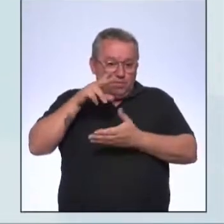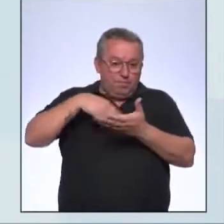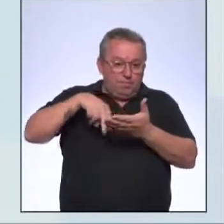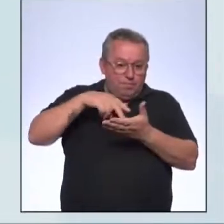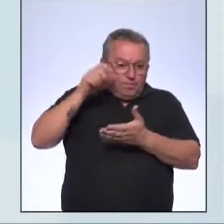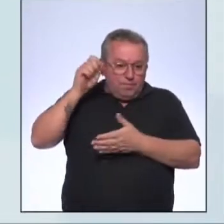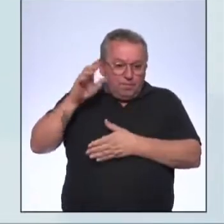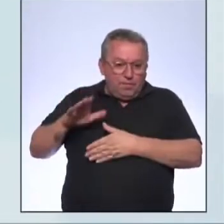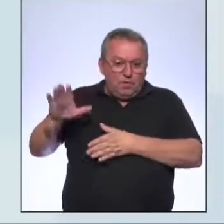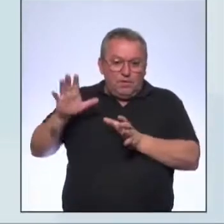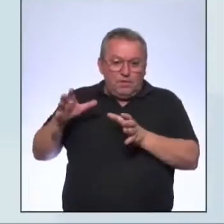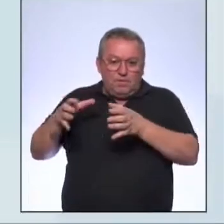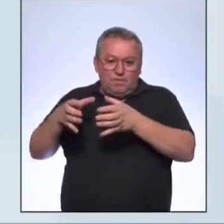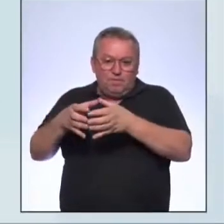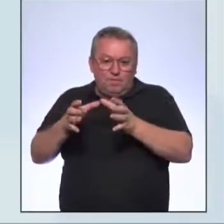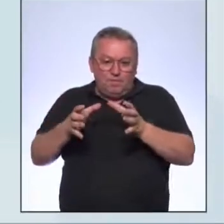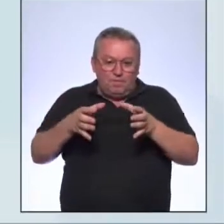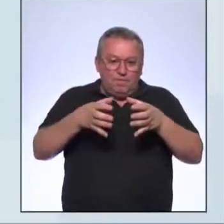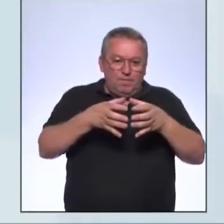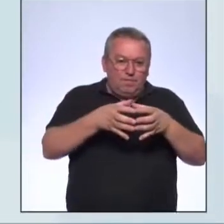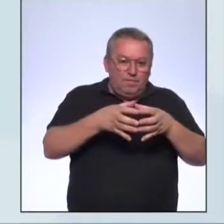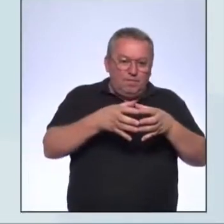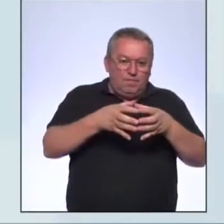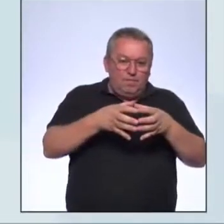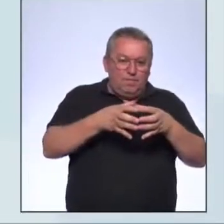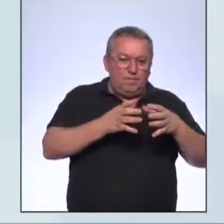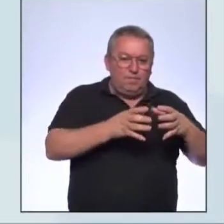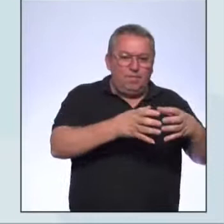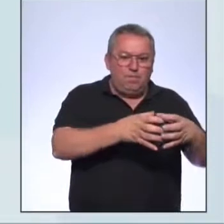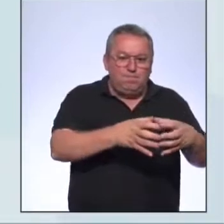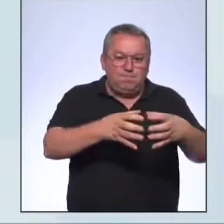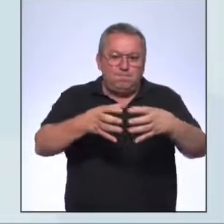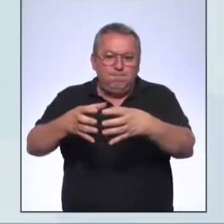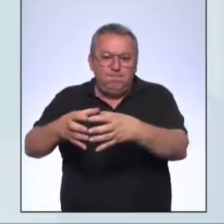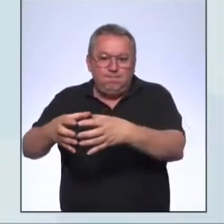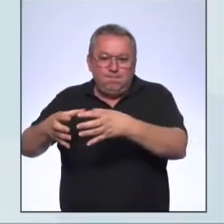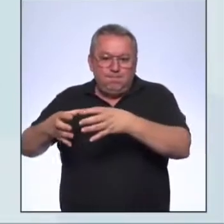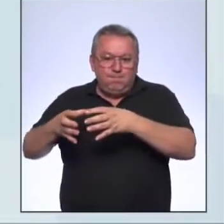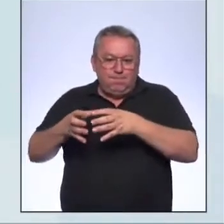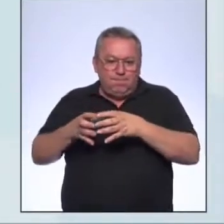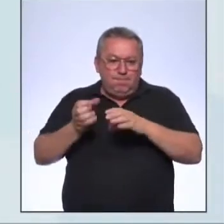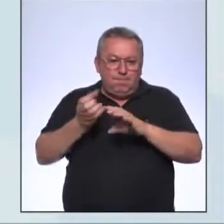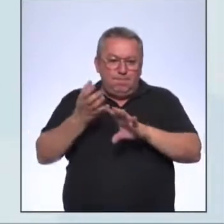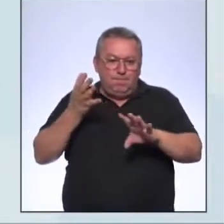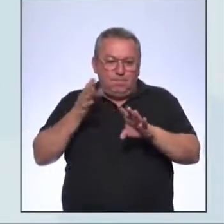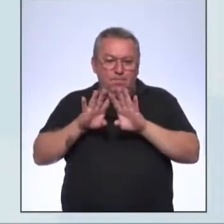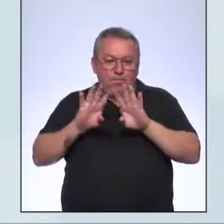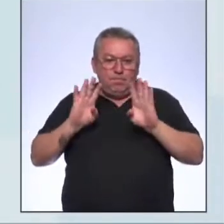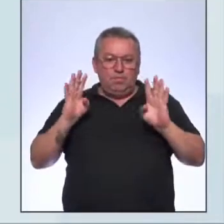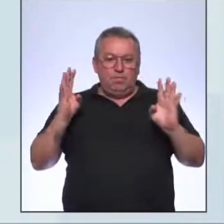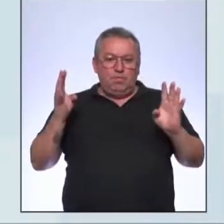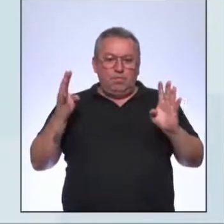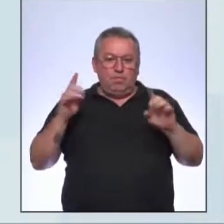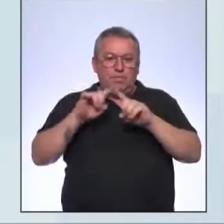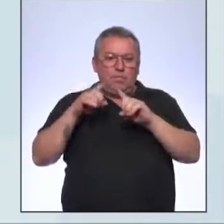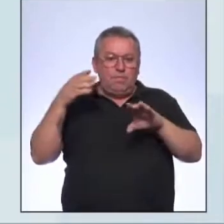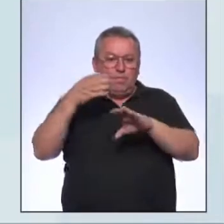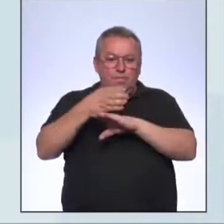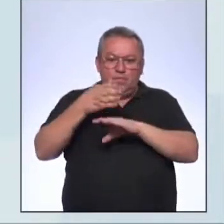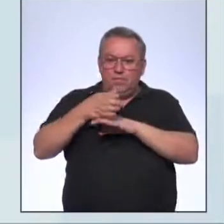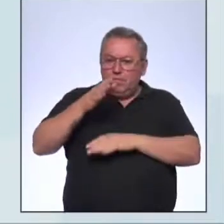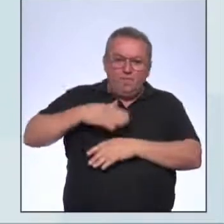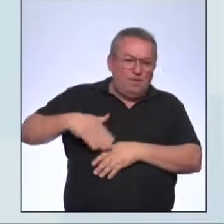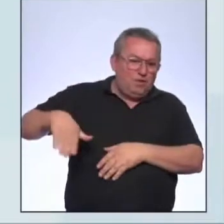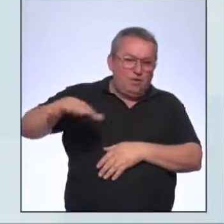danças africanas é a organização dos grupos. Geralmente eles formam círculos, fileiras ou semicírculos e valorizam